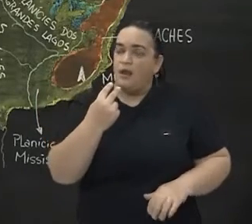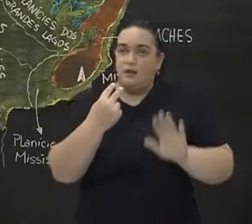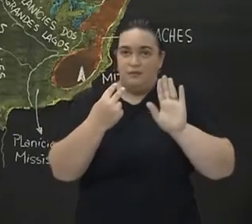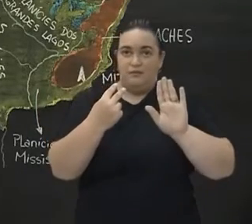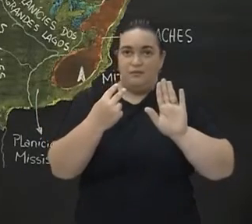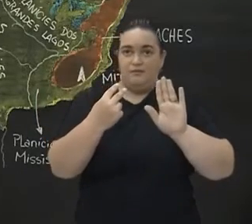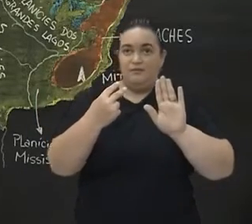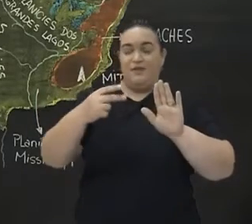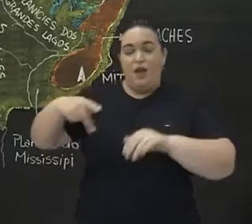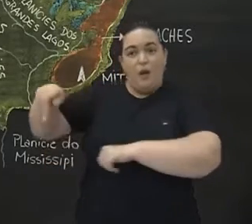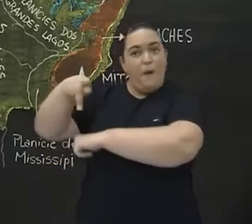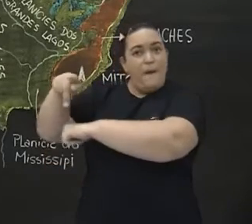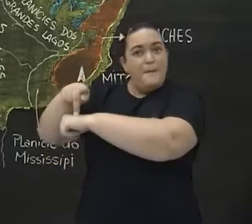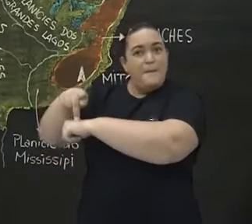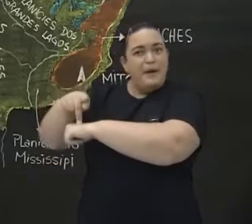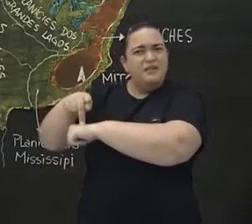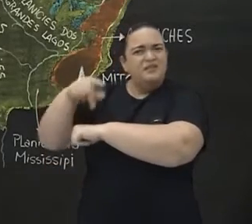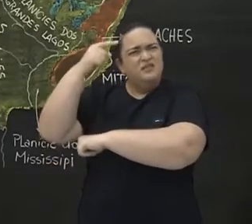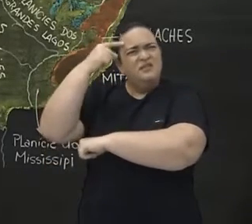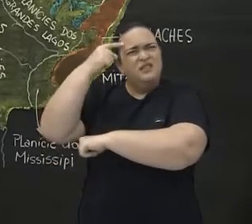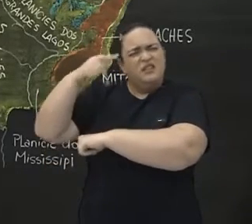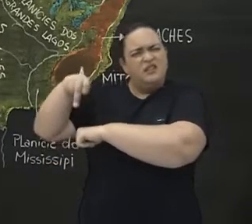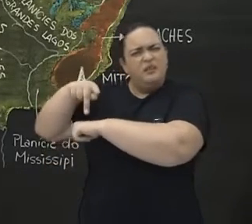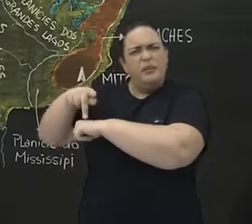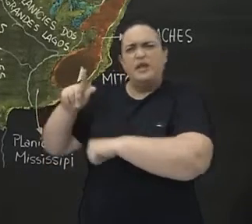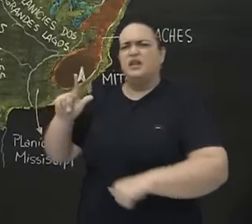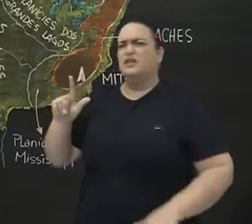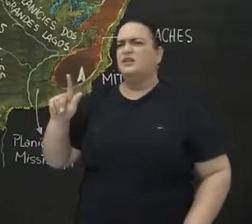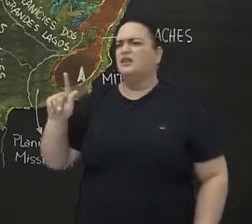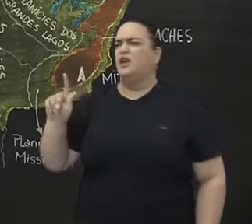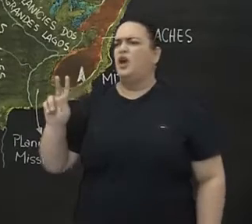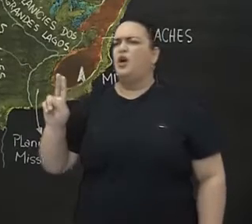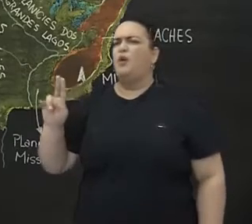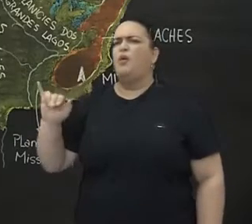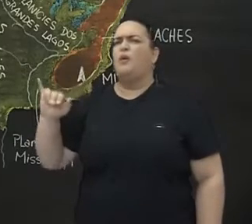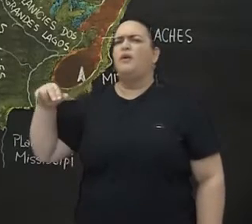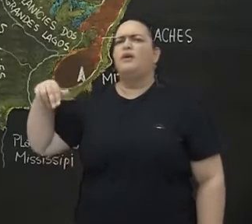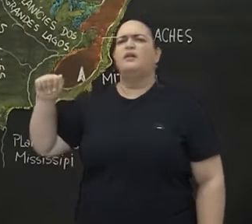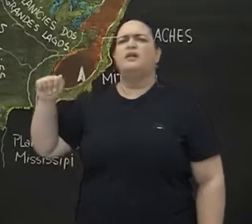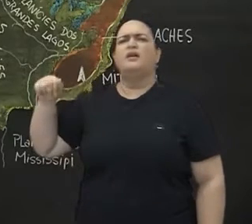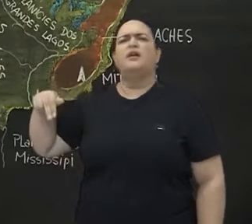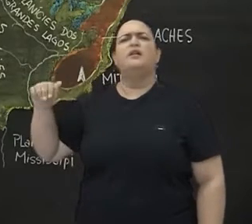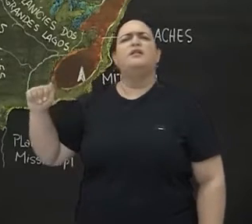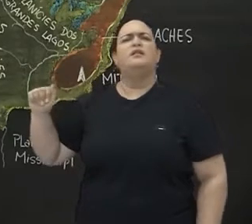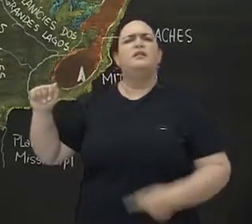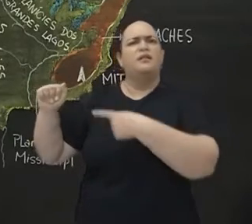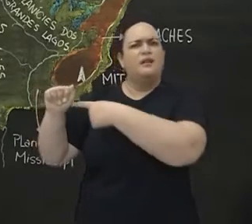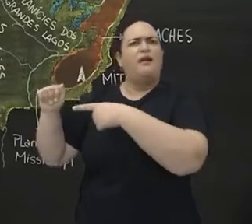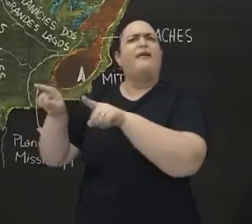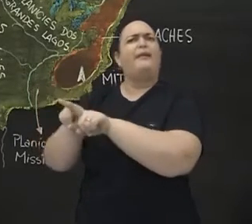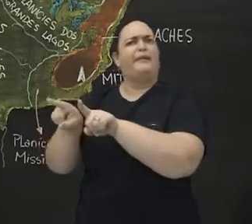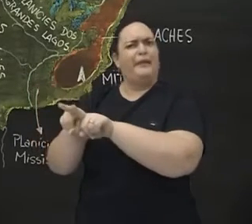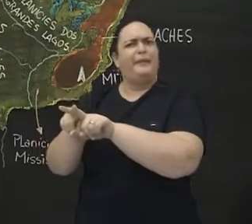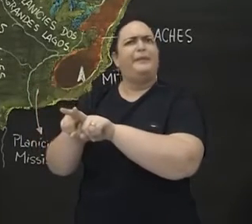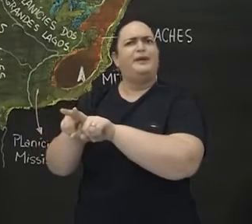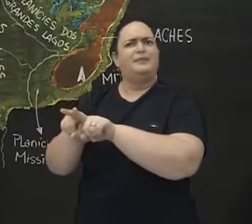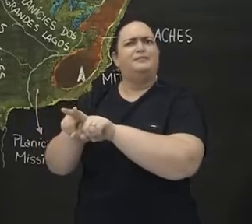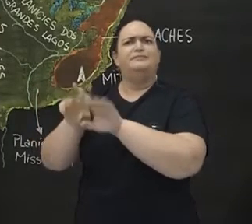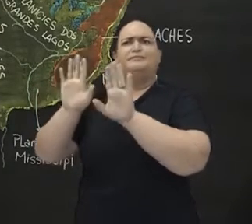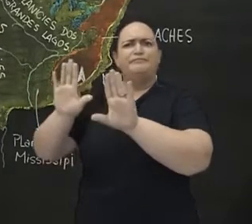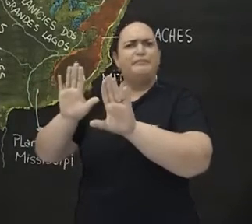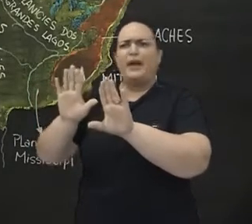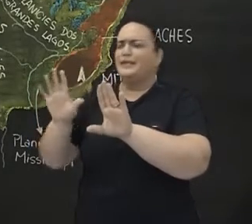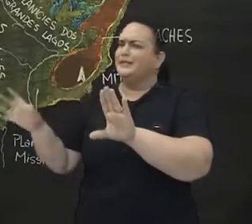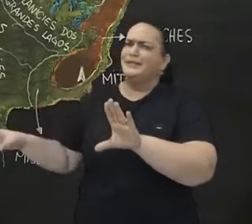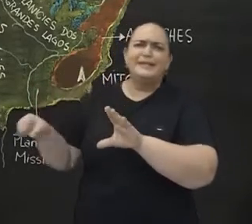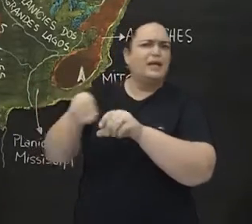Guiana, que é um país que fica na América do Sul, também deveria fazer parte, então, dessa chamada América Anglo-Saxônica.